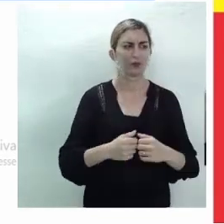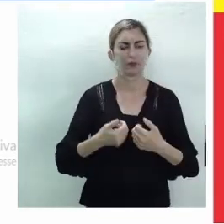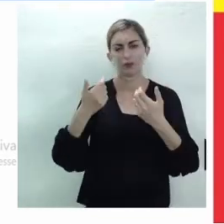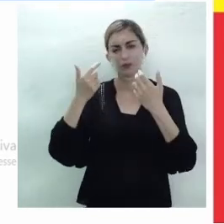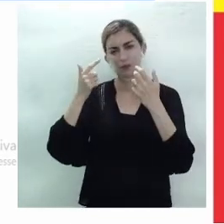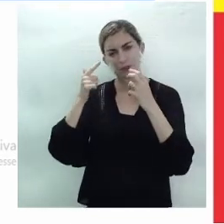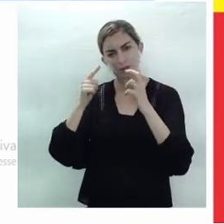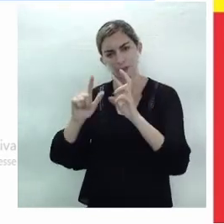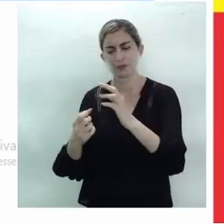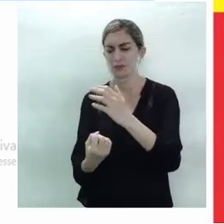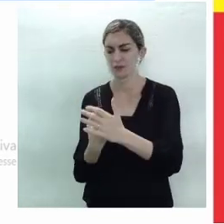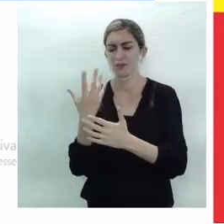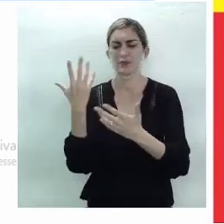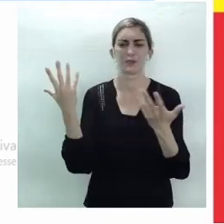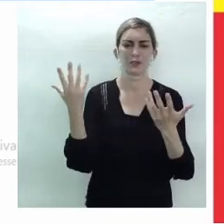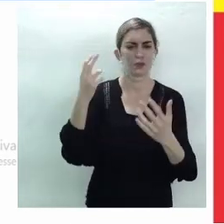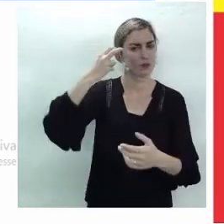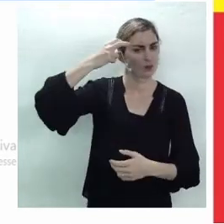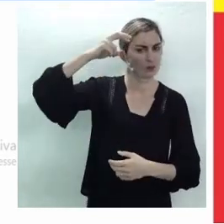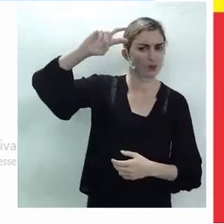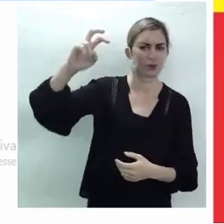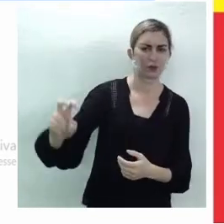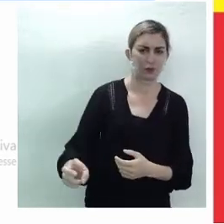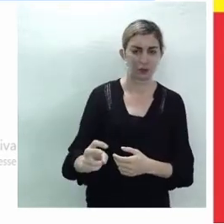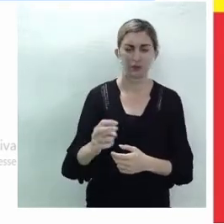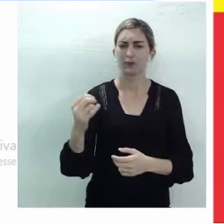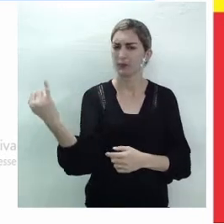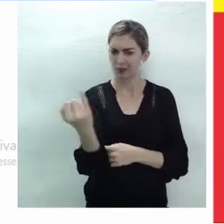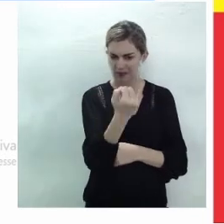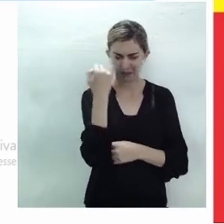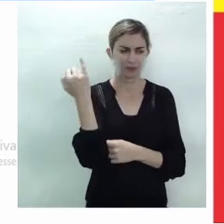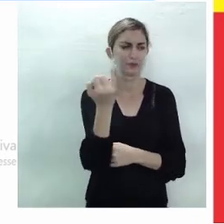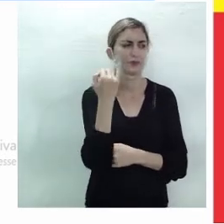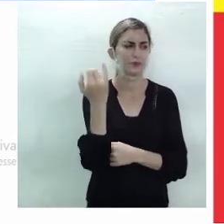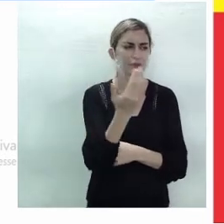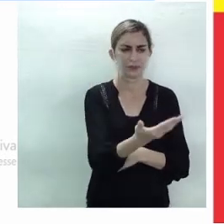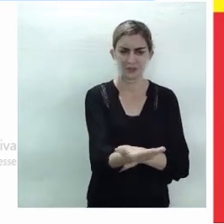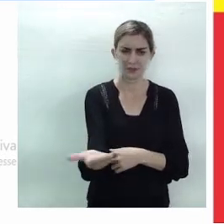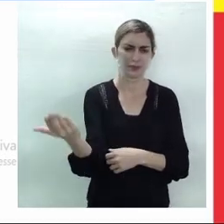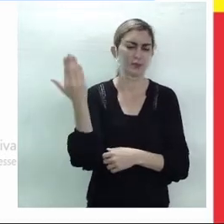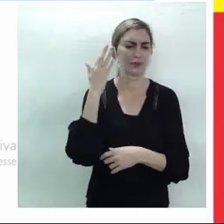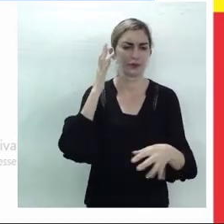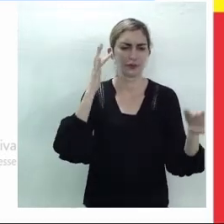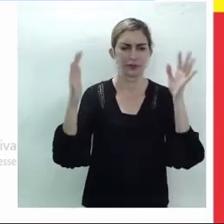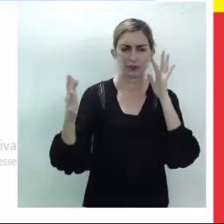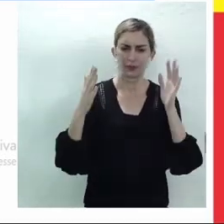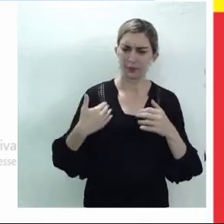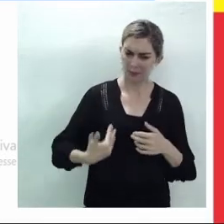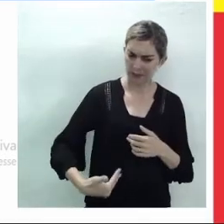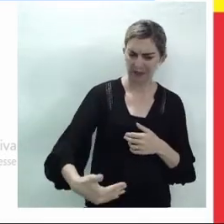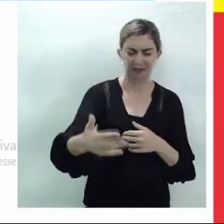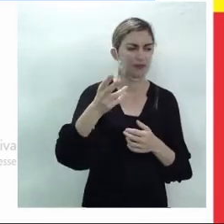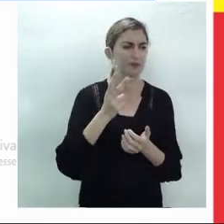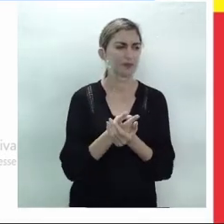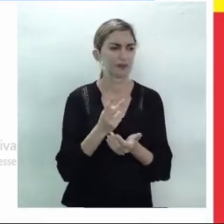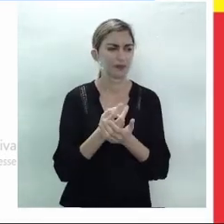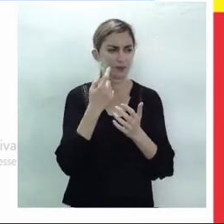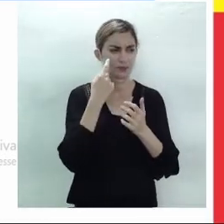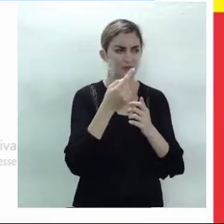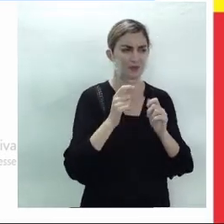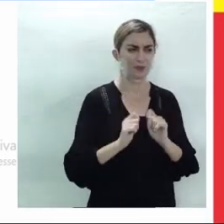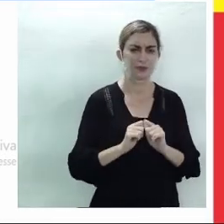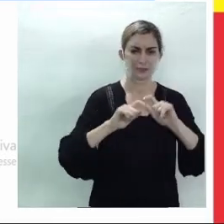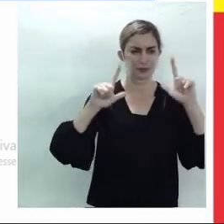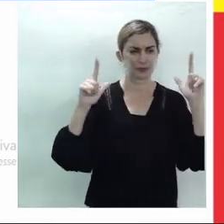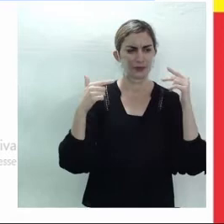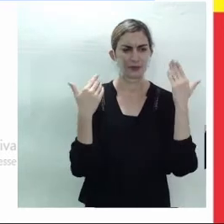respeito, coexistência, cultura, isso é importante para você meditar. Vamos adiante. Olha aí,